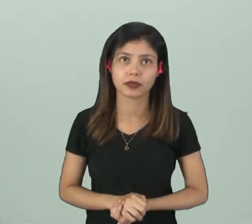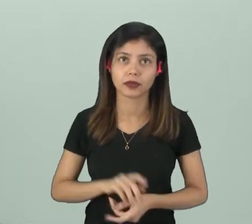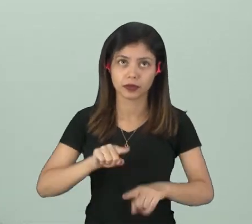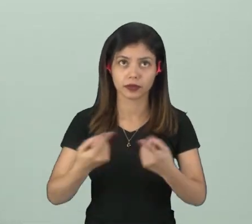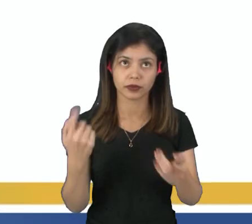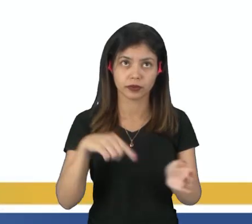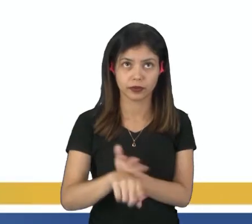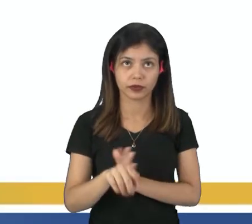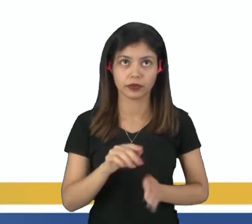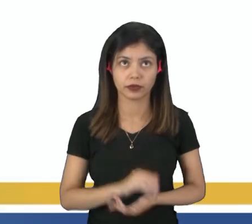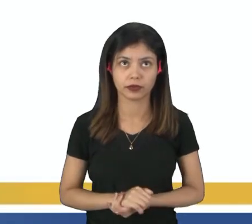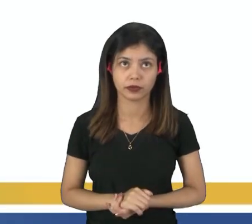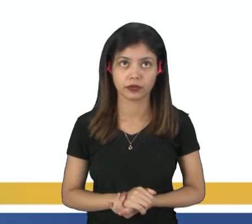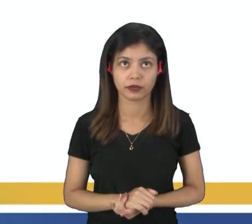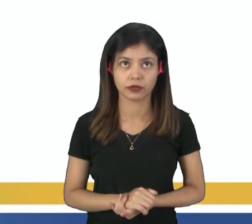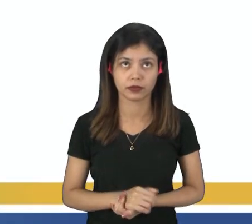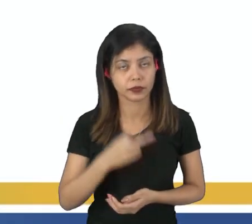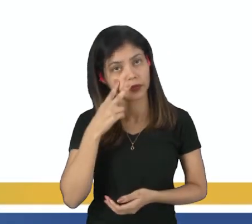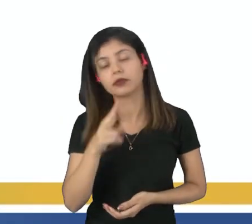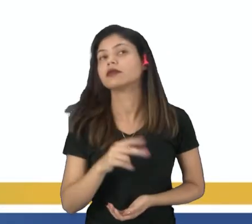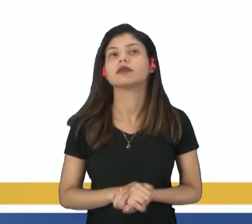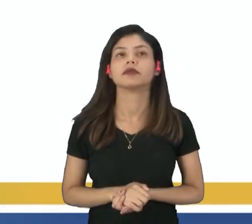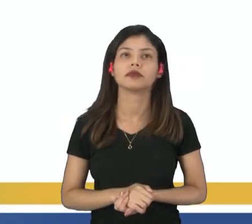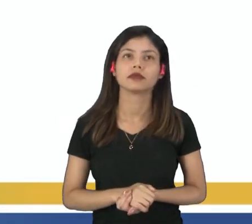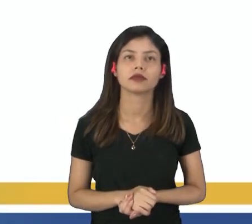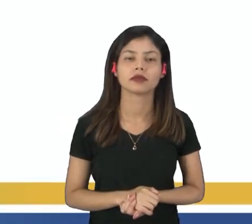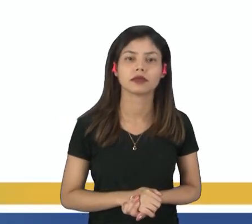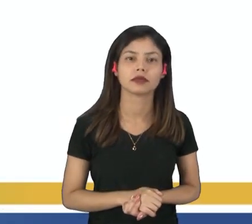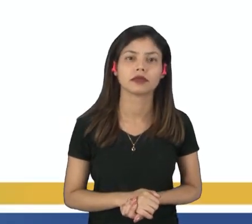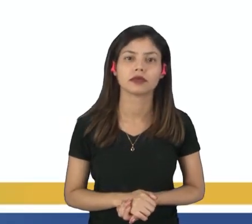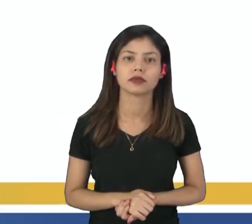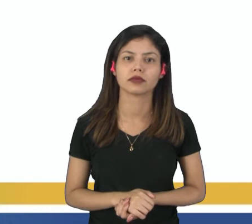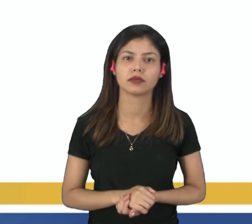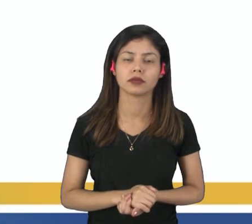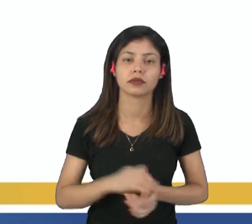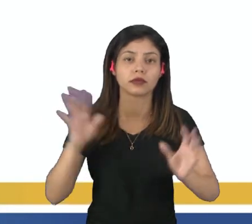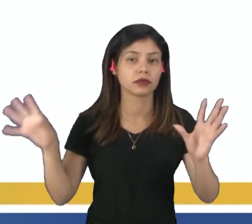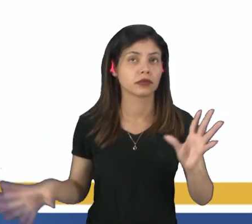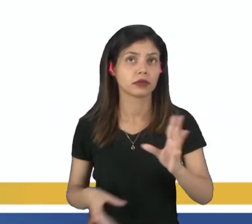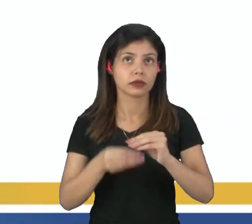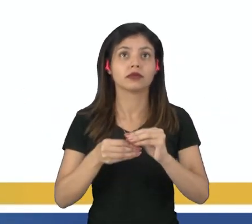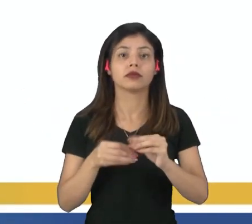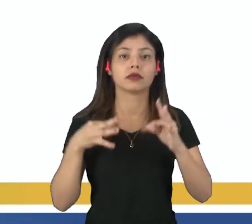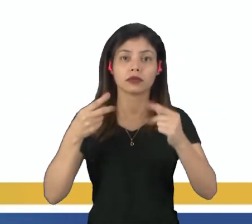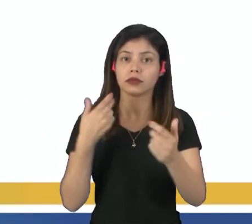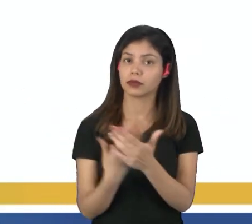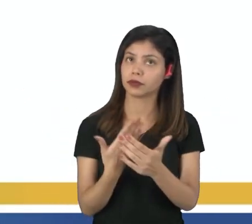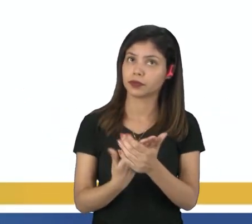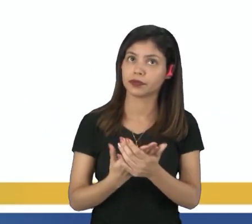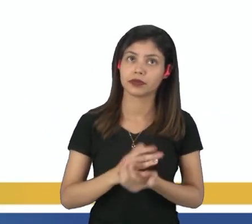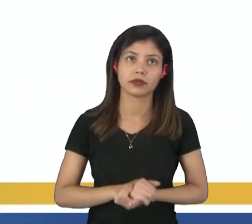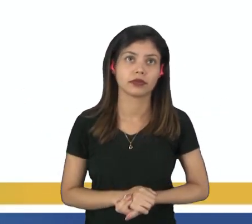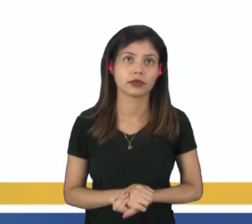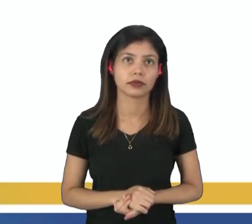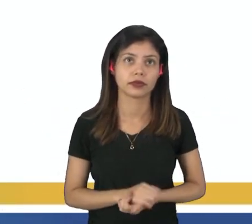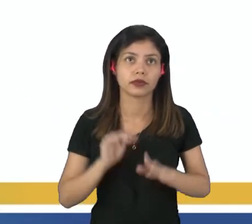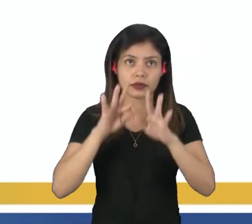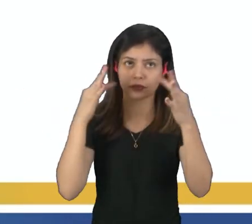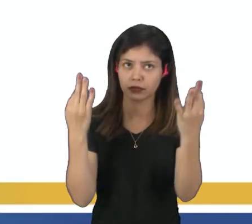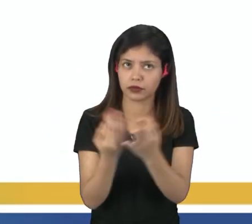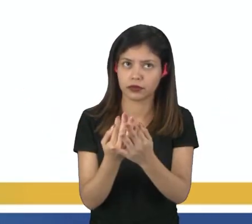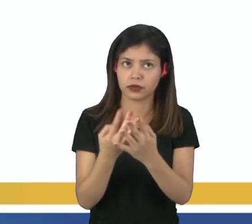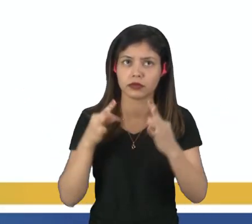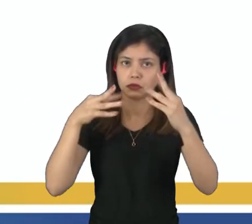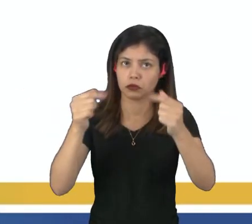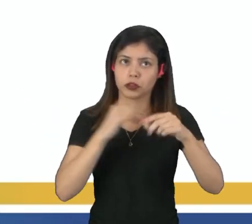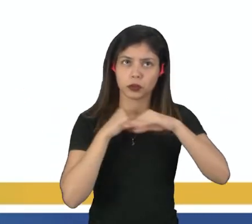questão? Vemos aí. Nós vamos completar também com aquilo que nós estamos estudando. Família é tudo